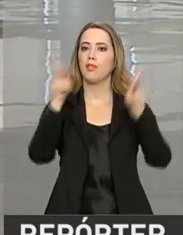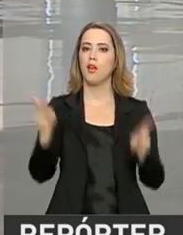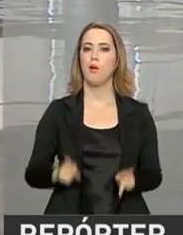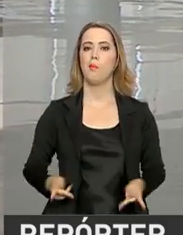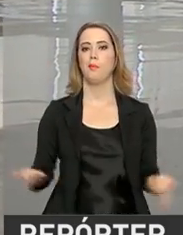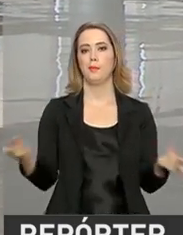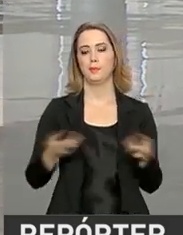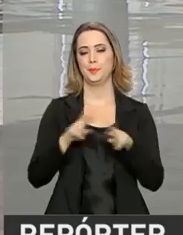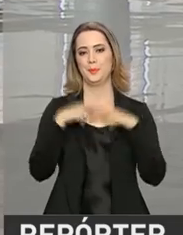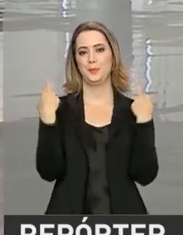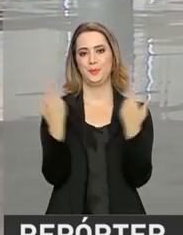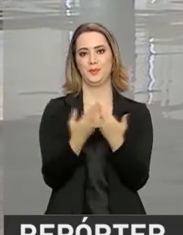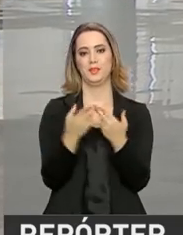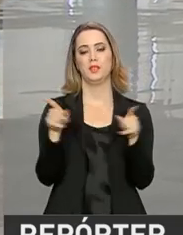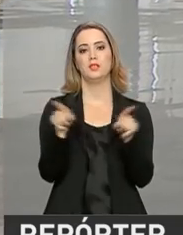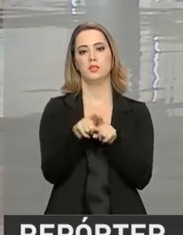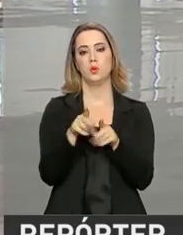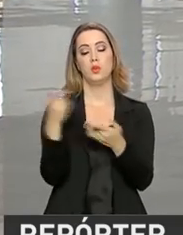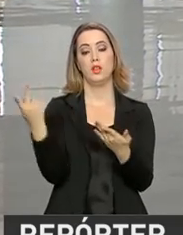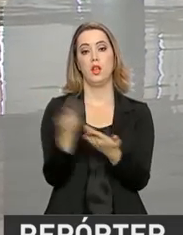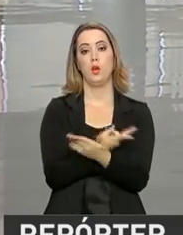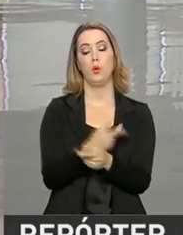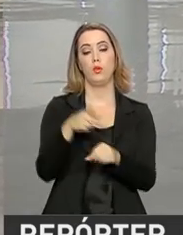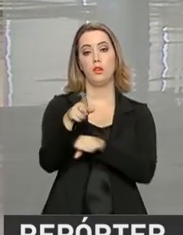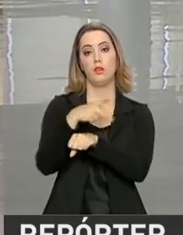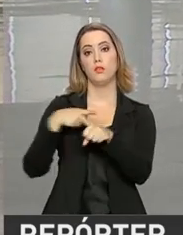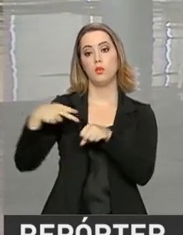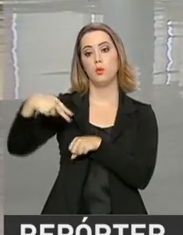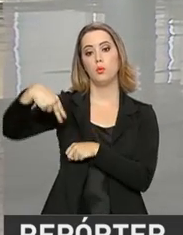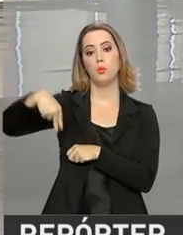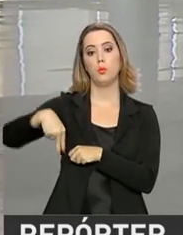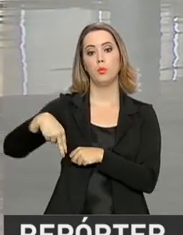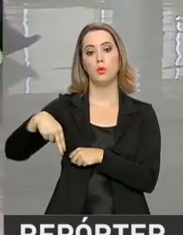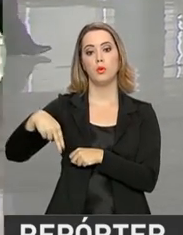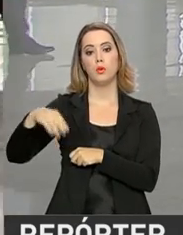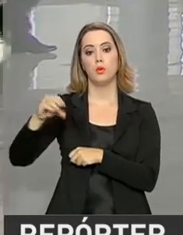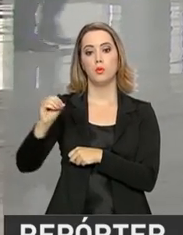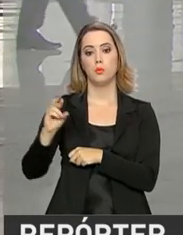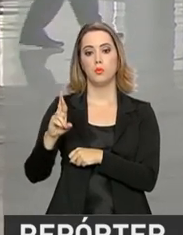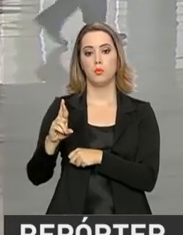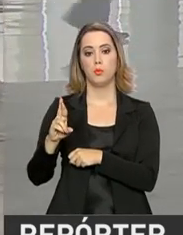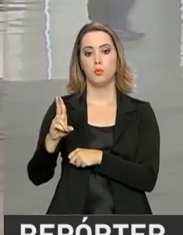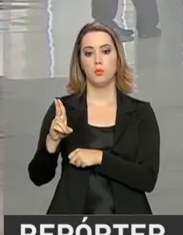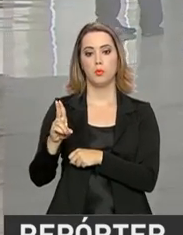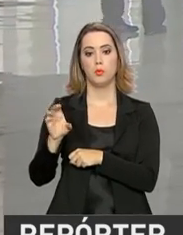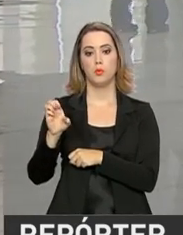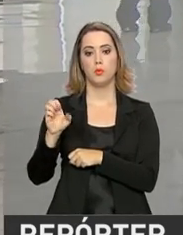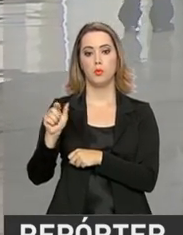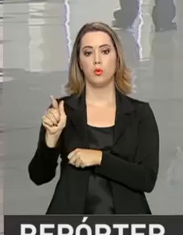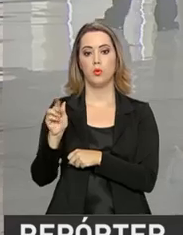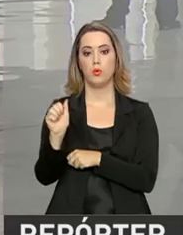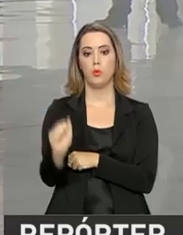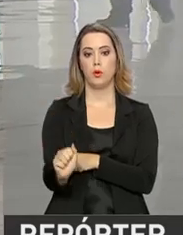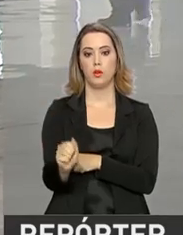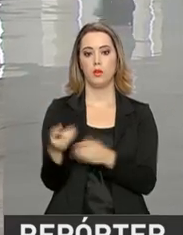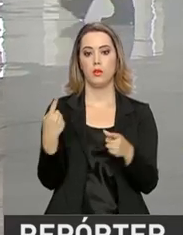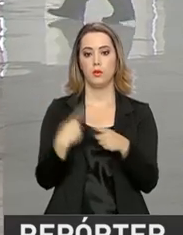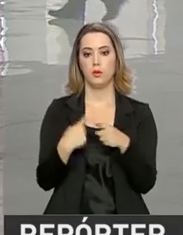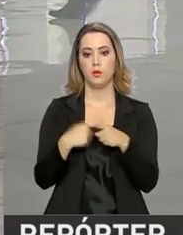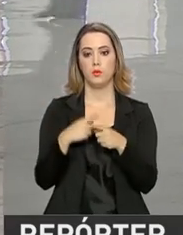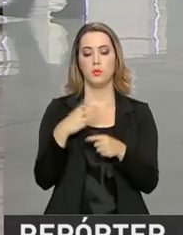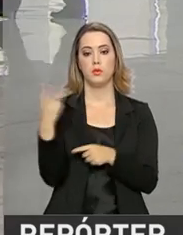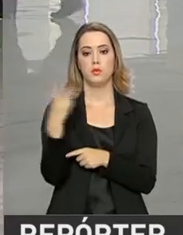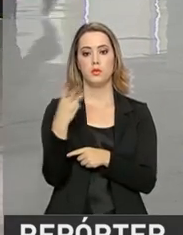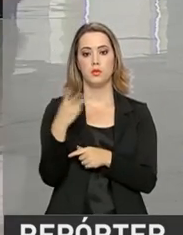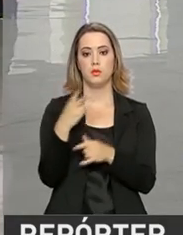Oslo na Noruega por conta disso o presidente Michel Temer fez três postagens nas redes